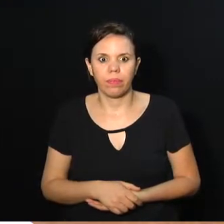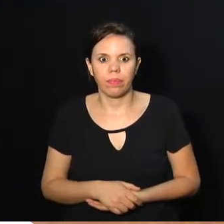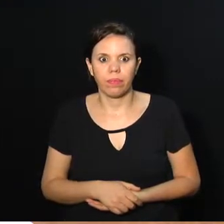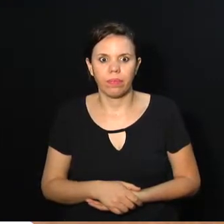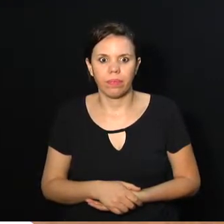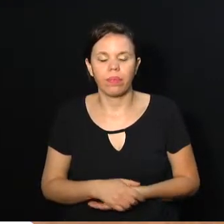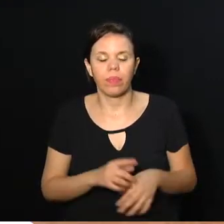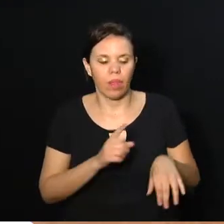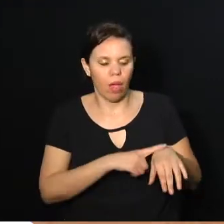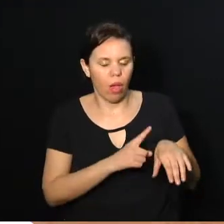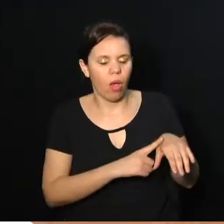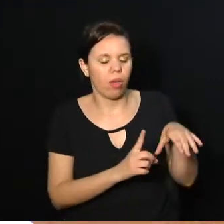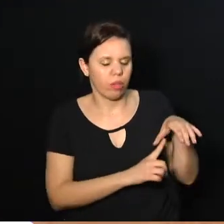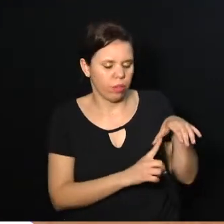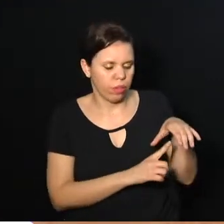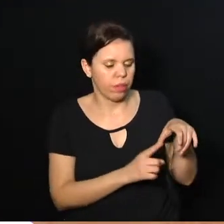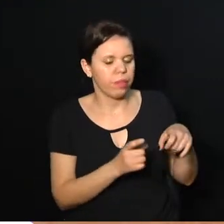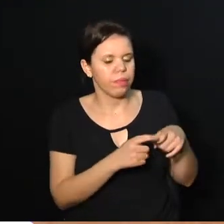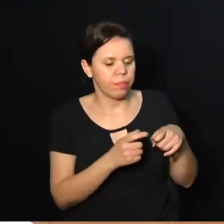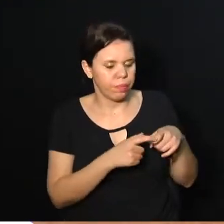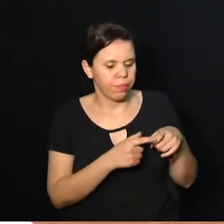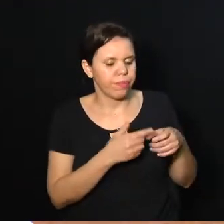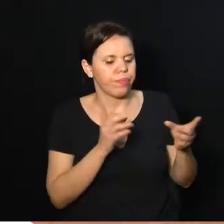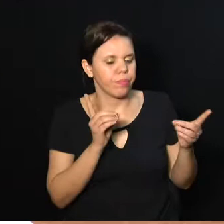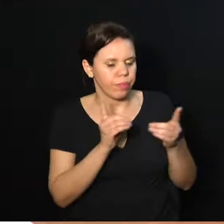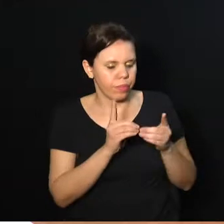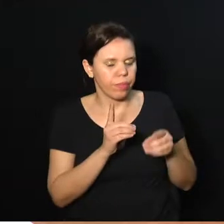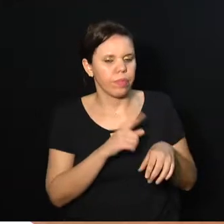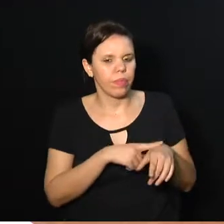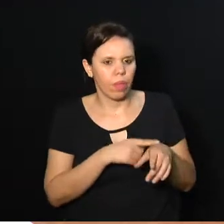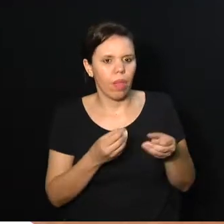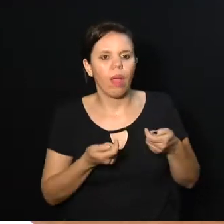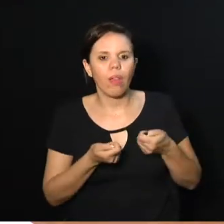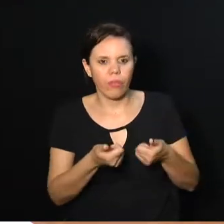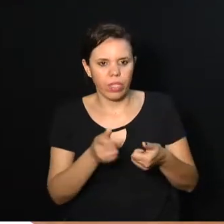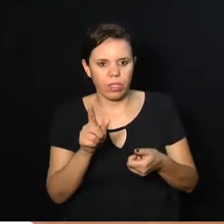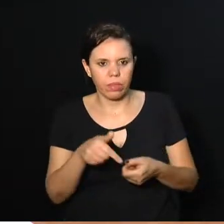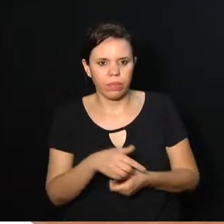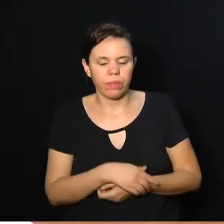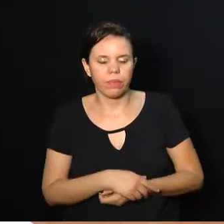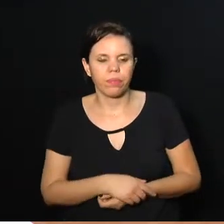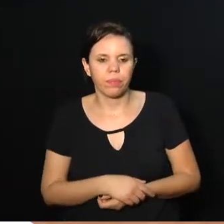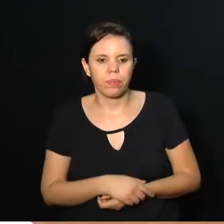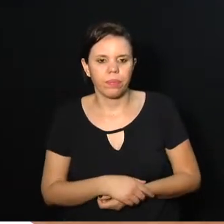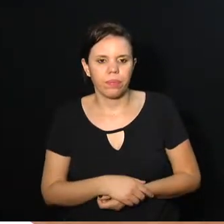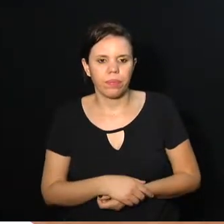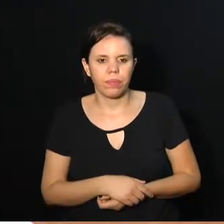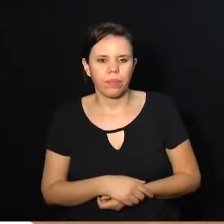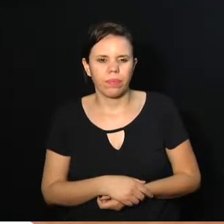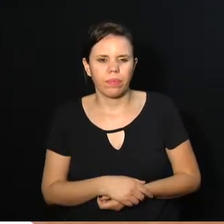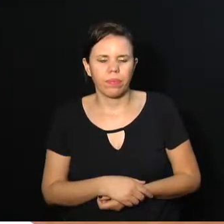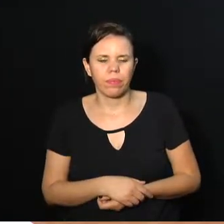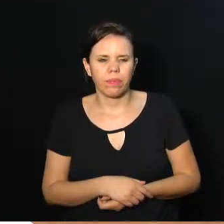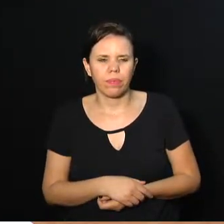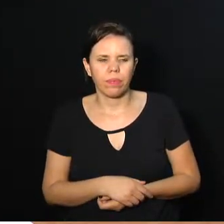na consulta médica de revisão de parto, provavelmente é oferecido isso. Deveria ser, né?